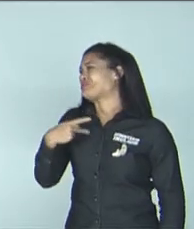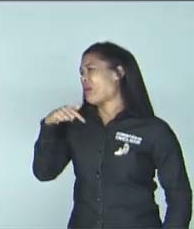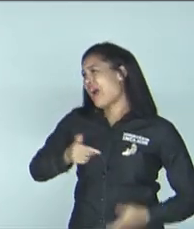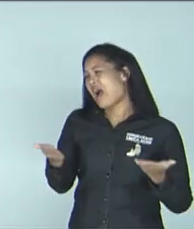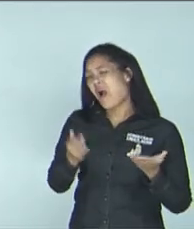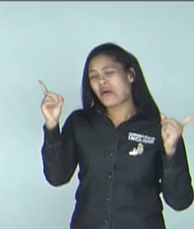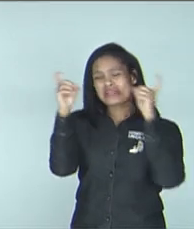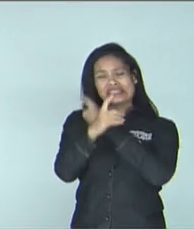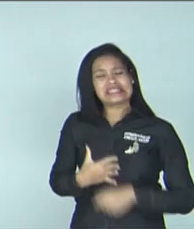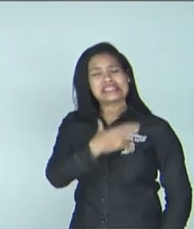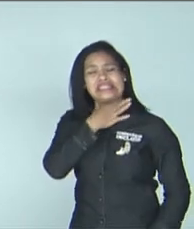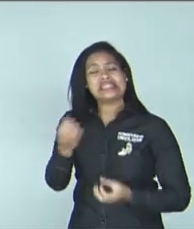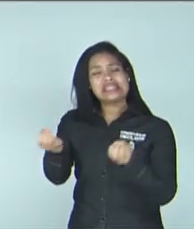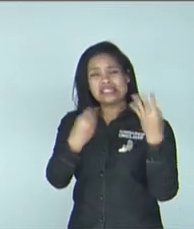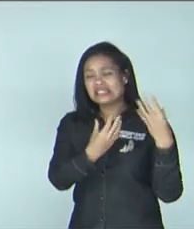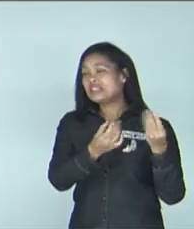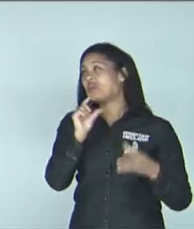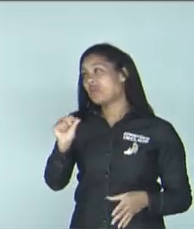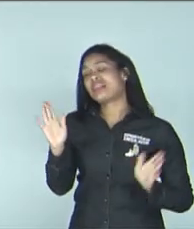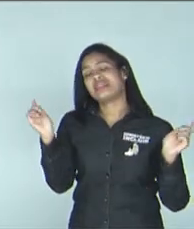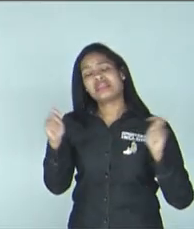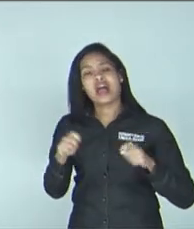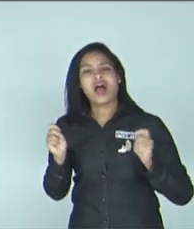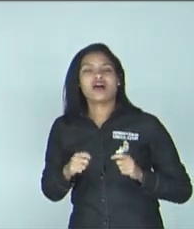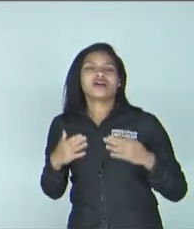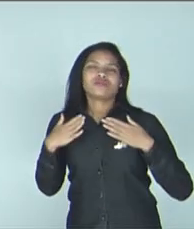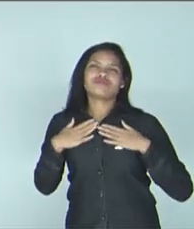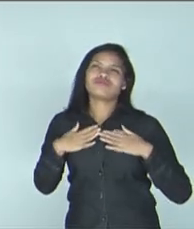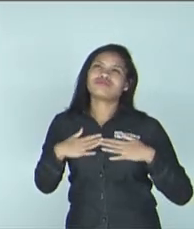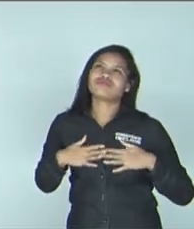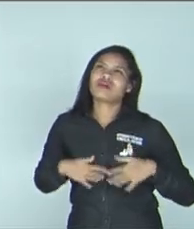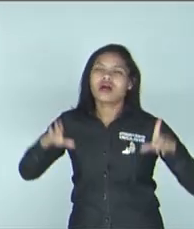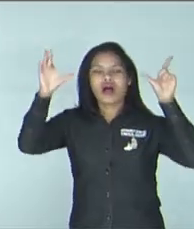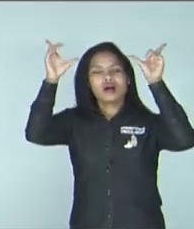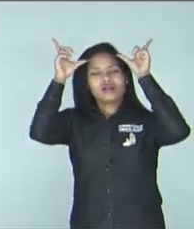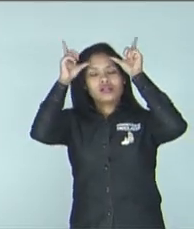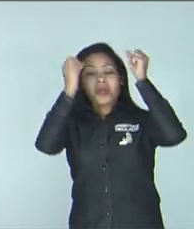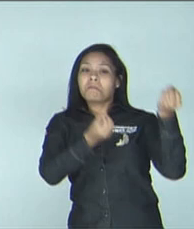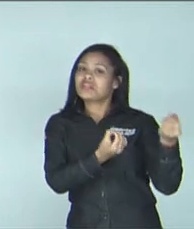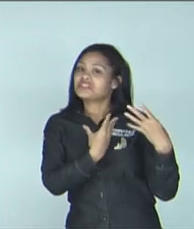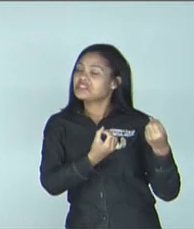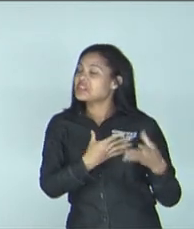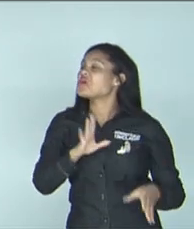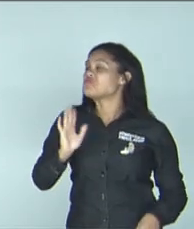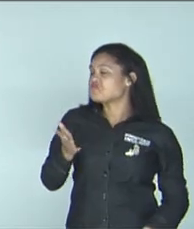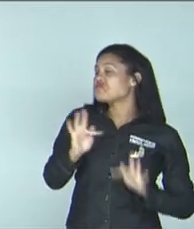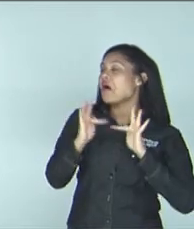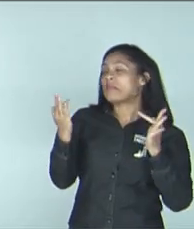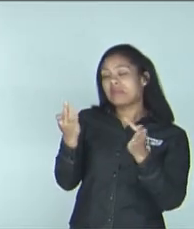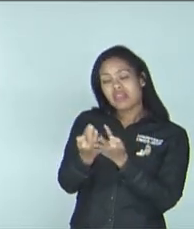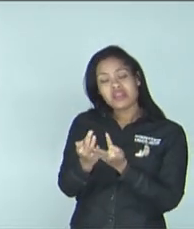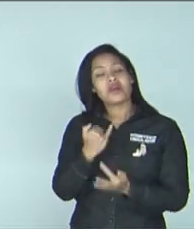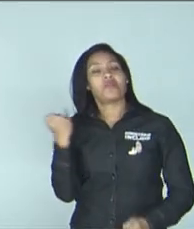ensinando que eu posso descansar mais tá me ensinando que a minha família importante tá